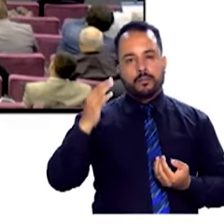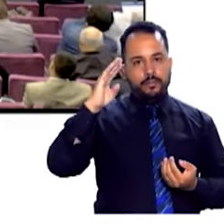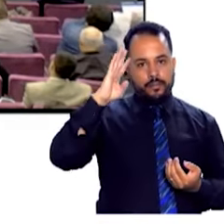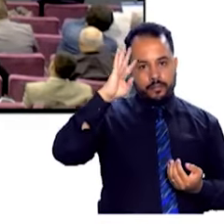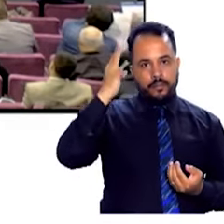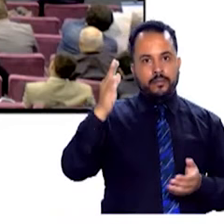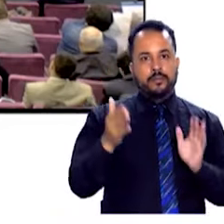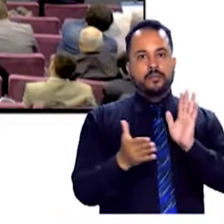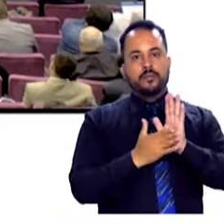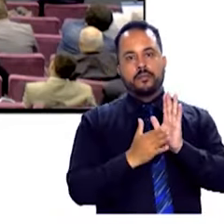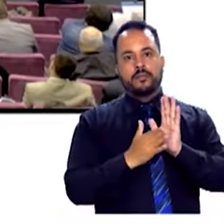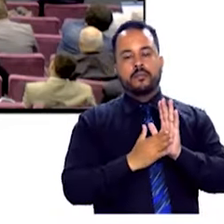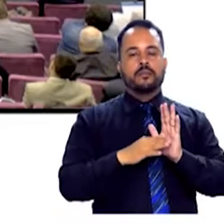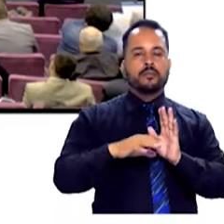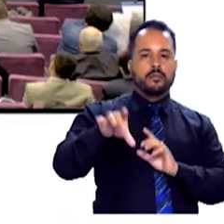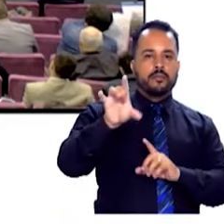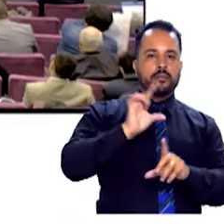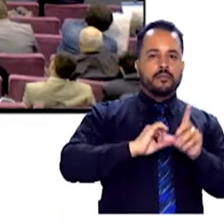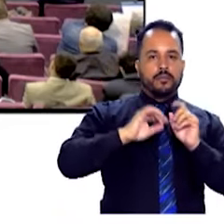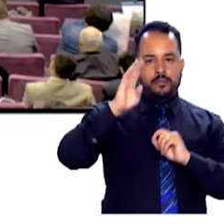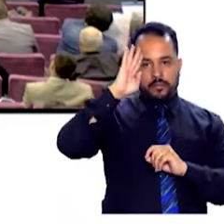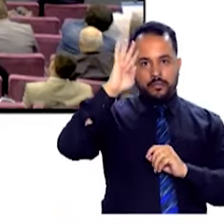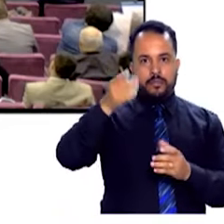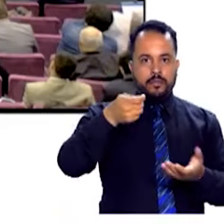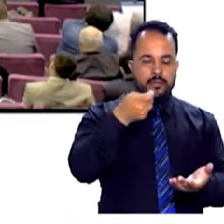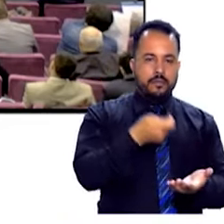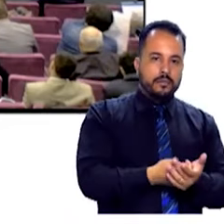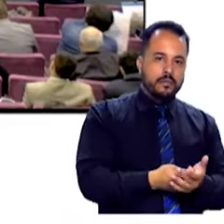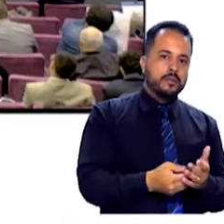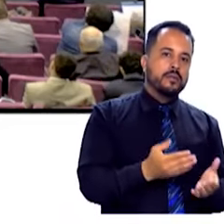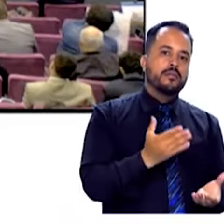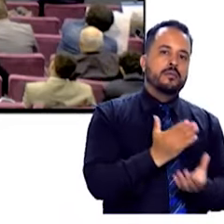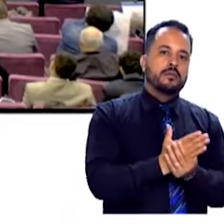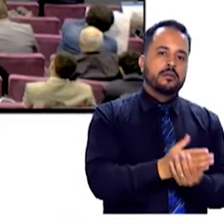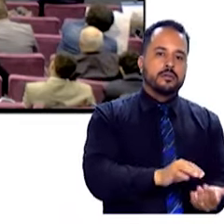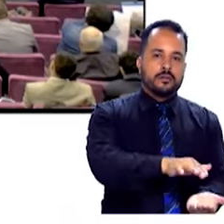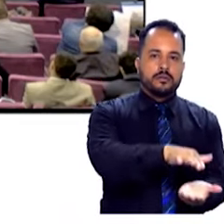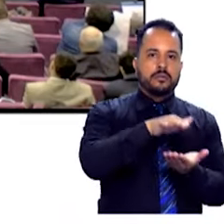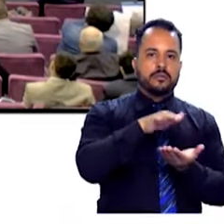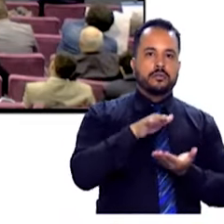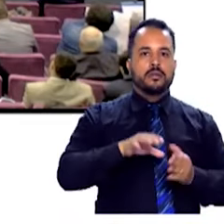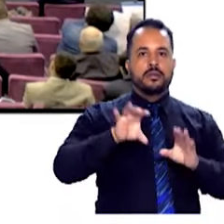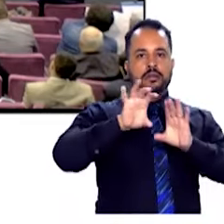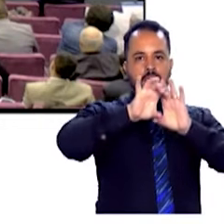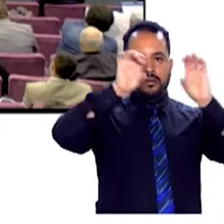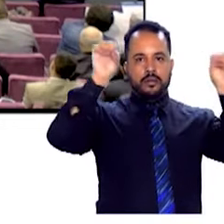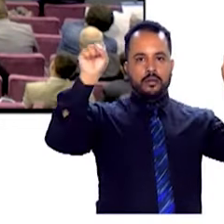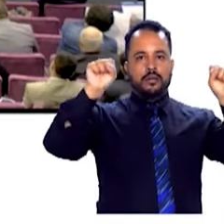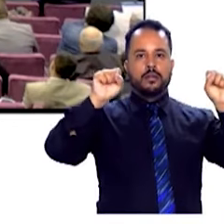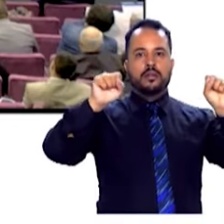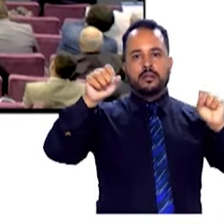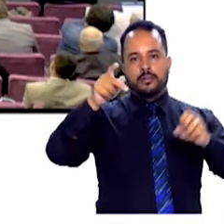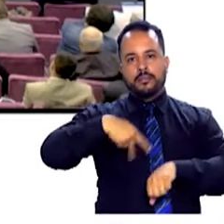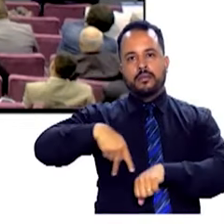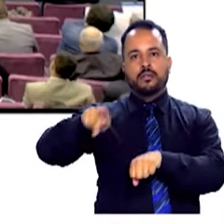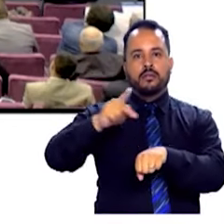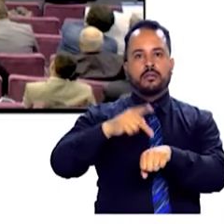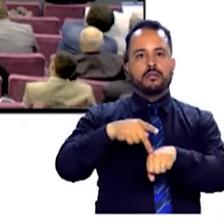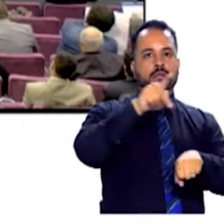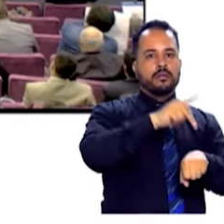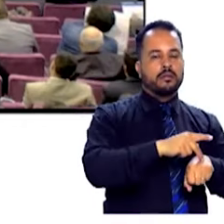filtragem de processos que chegam nos tribunais Supremos das Nações né e no Brasil